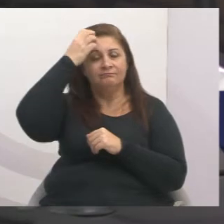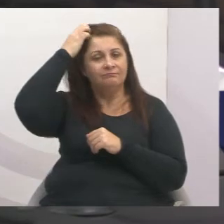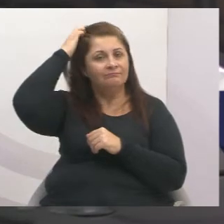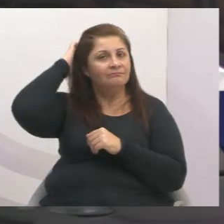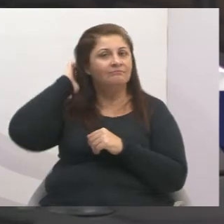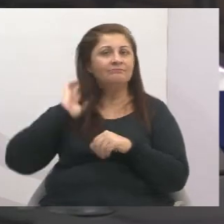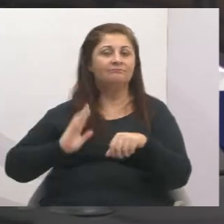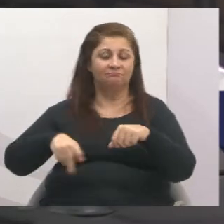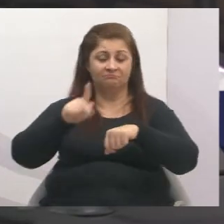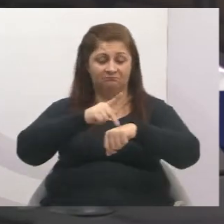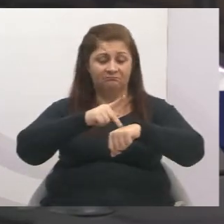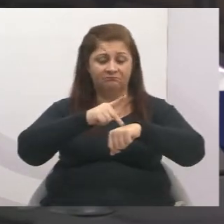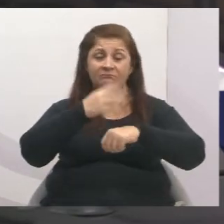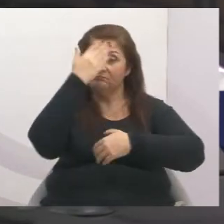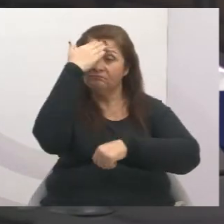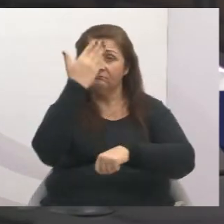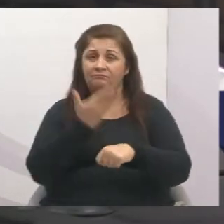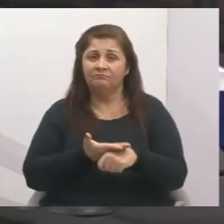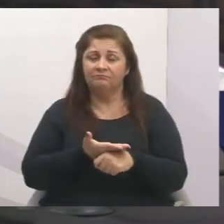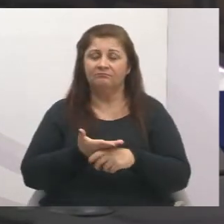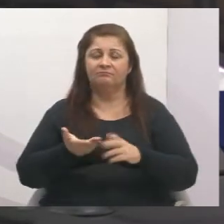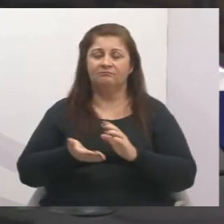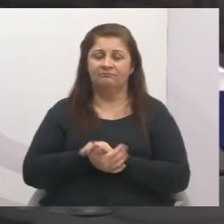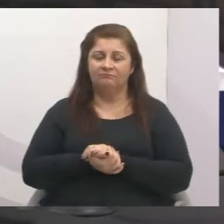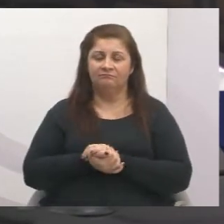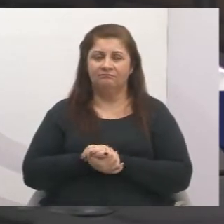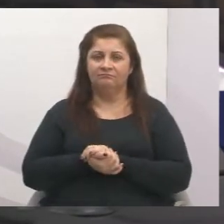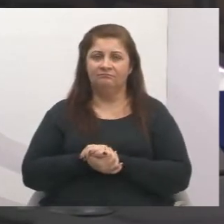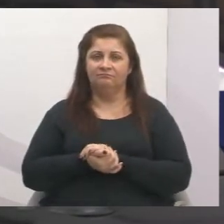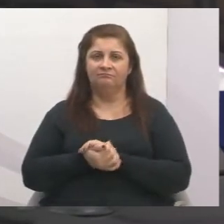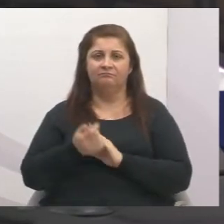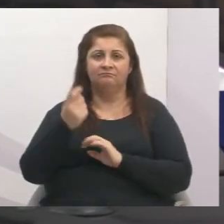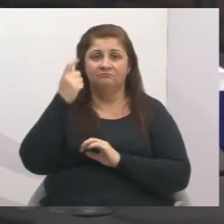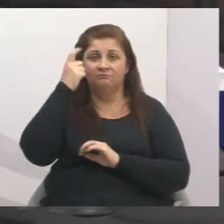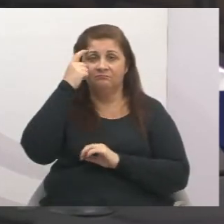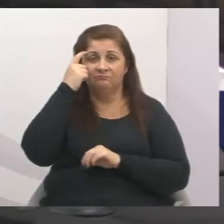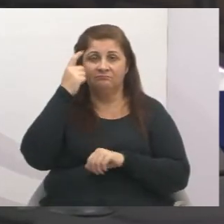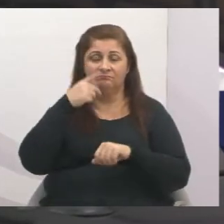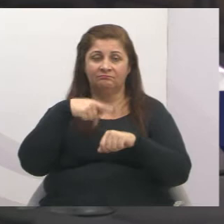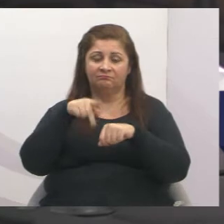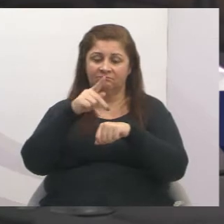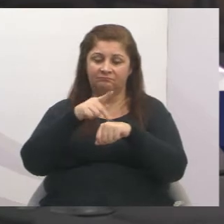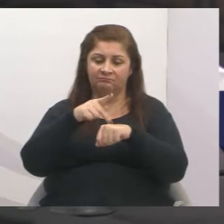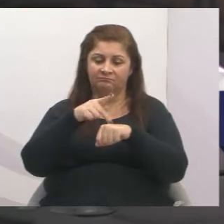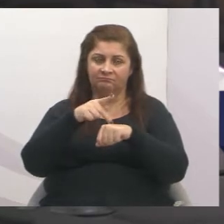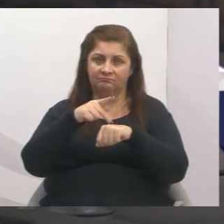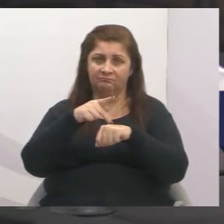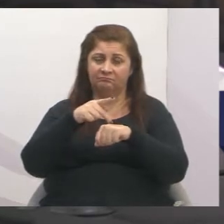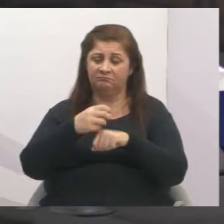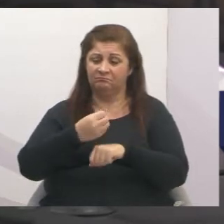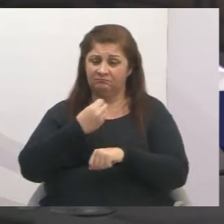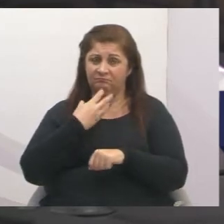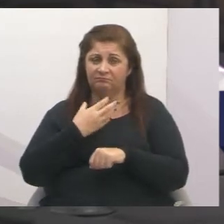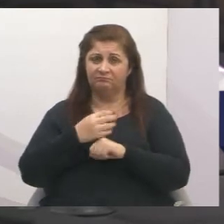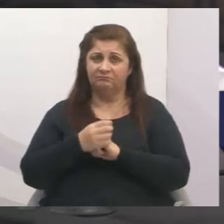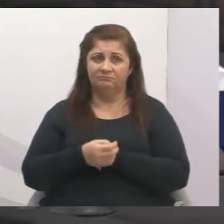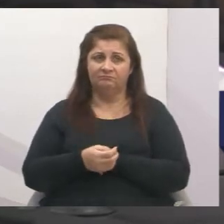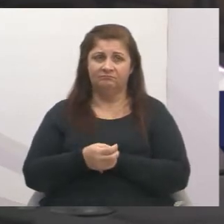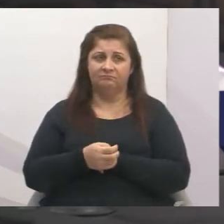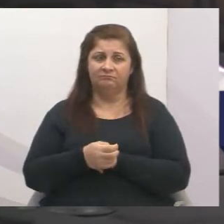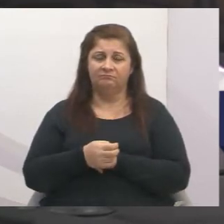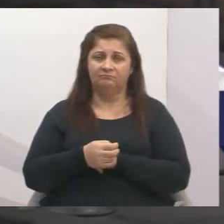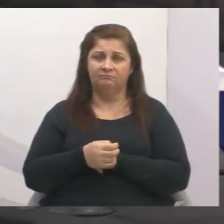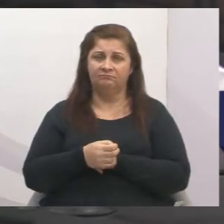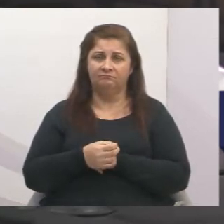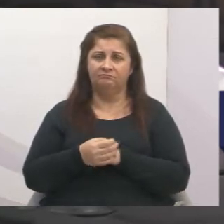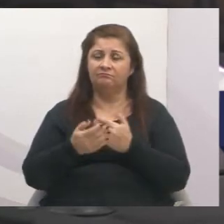que eu acredito, num país que eu penso que seja o mais justo e ideal para as pessoas.